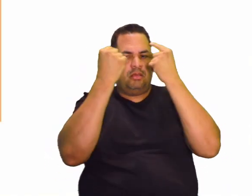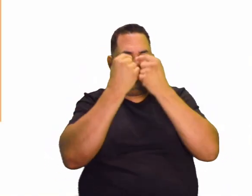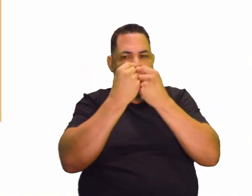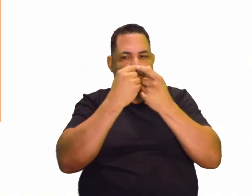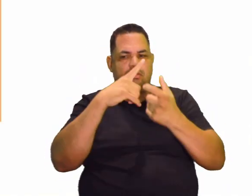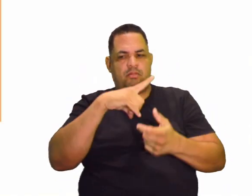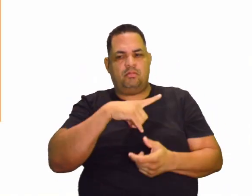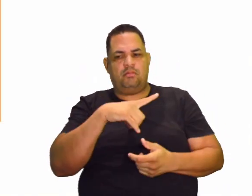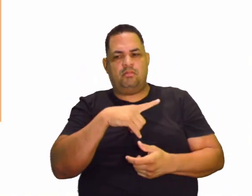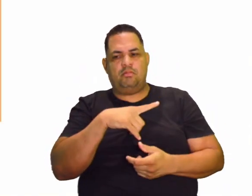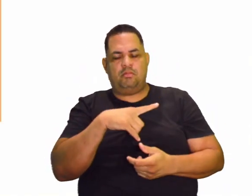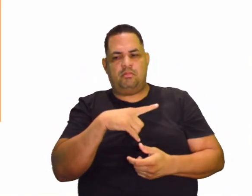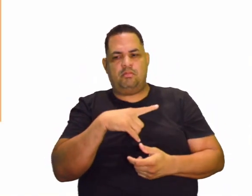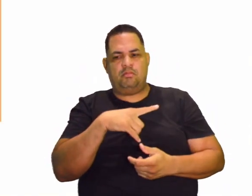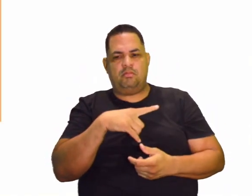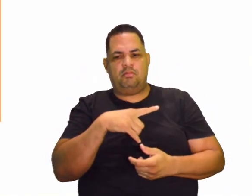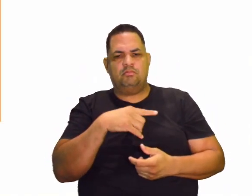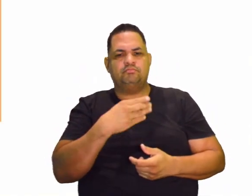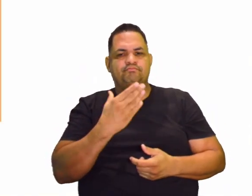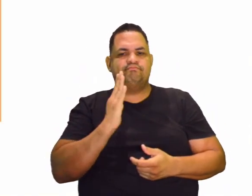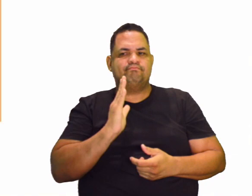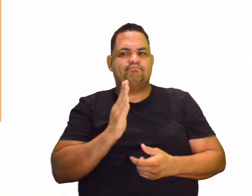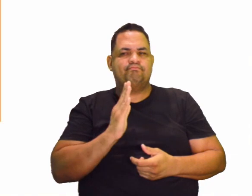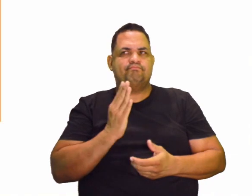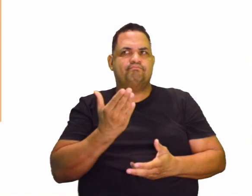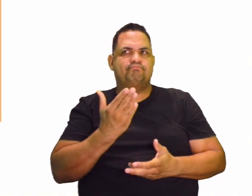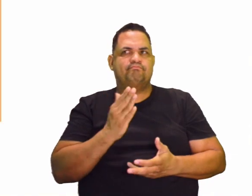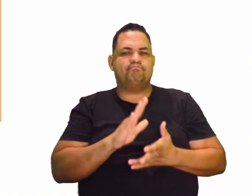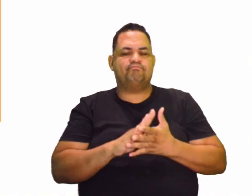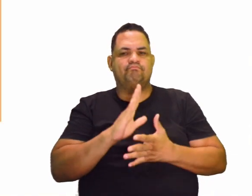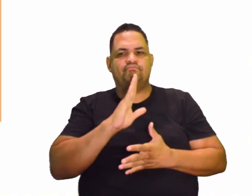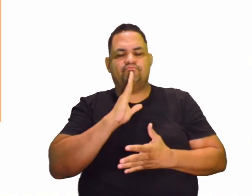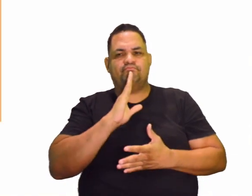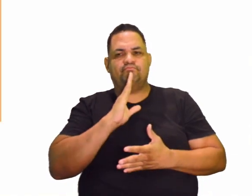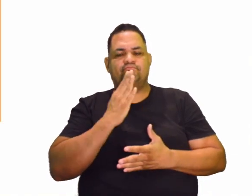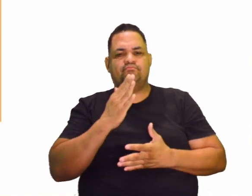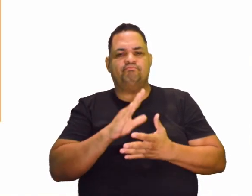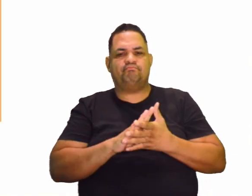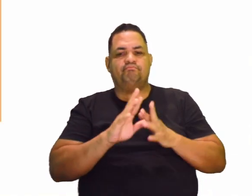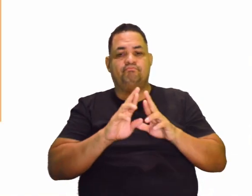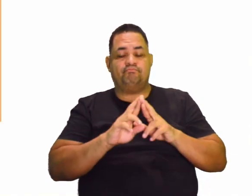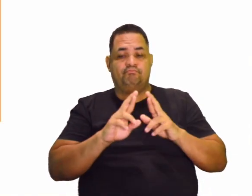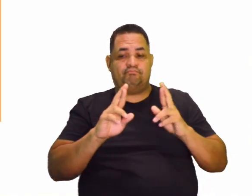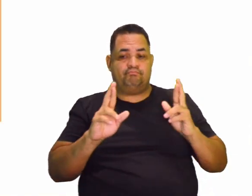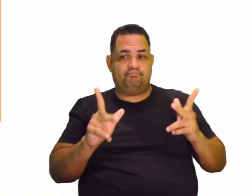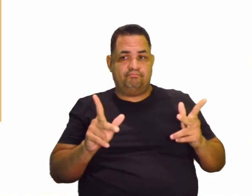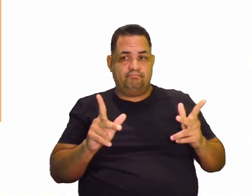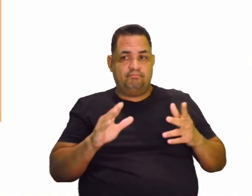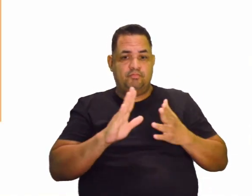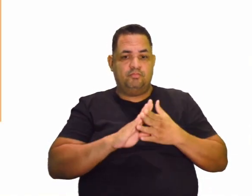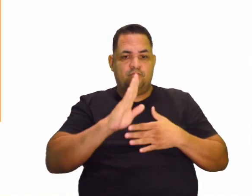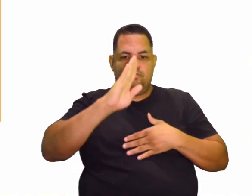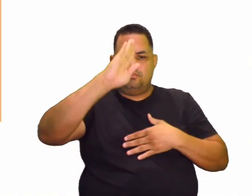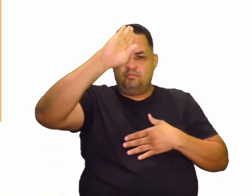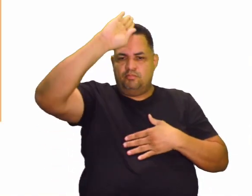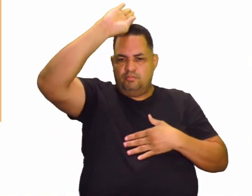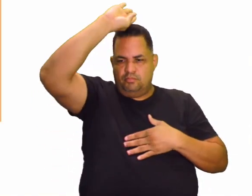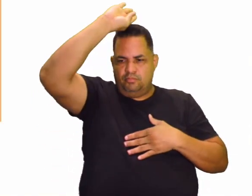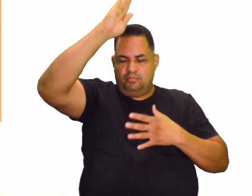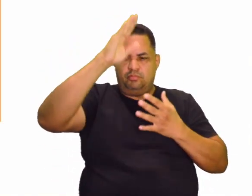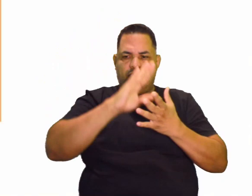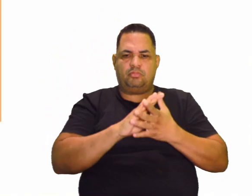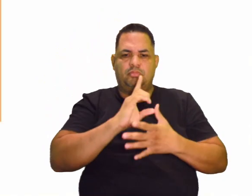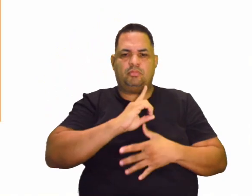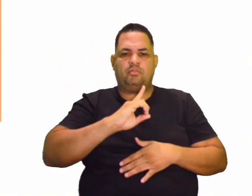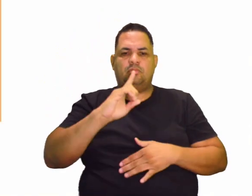filhos. Vocês conhecem também algumas mitologias, e a diferença é que os romanos, né, os deuses não